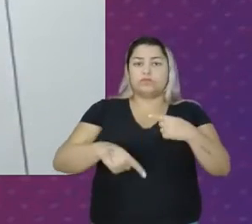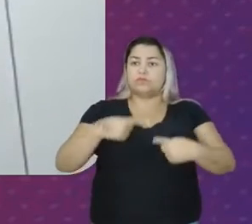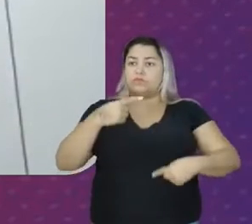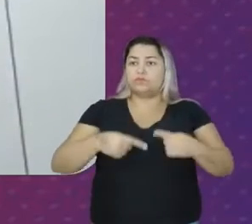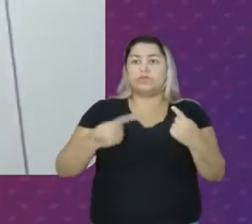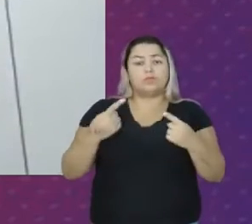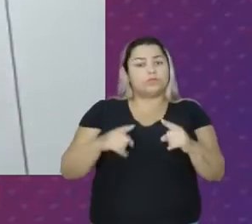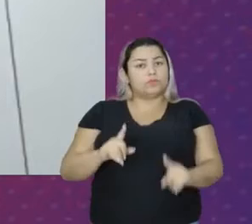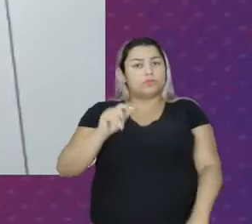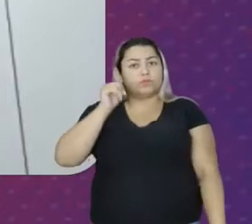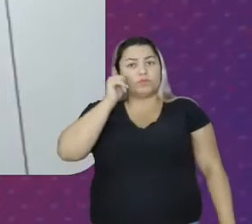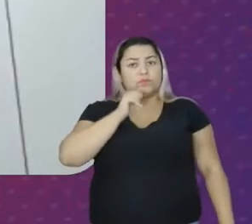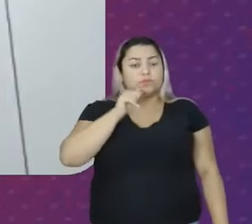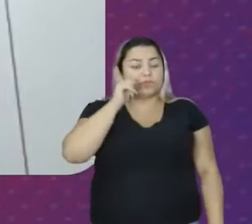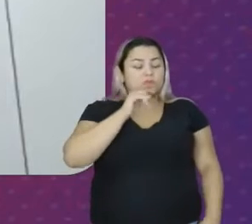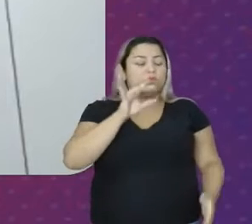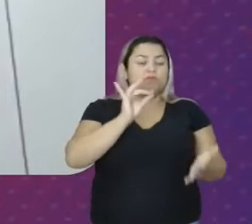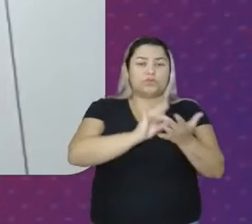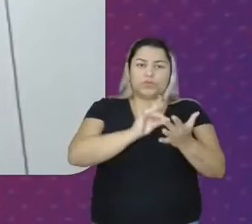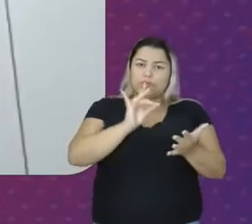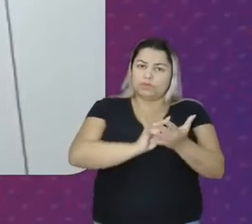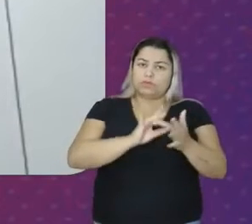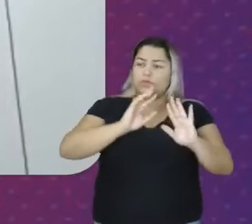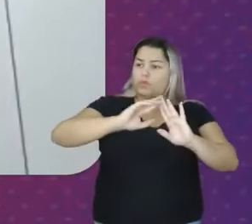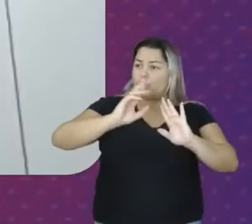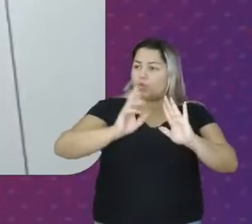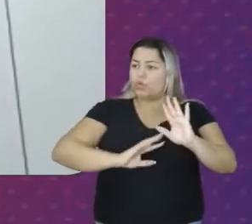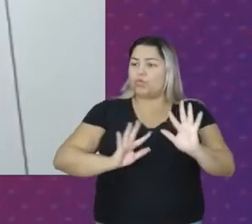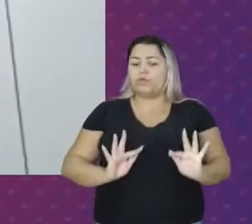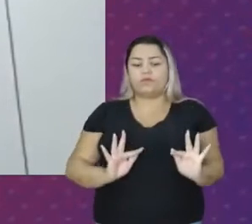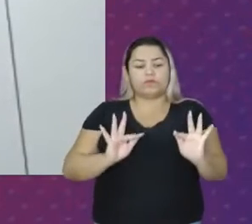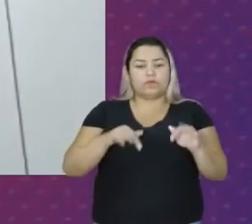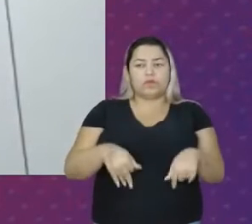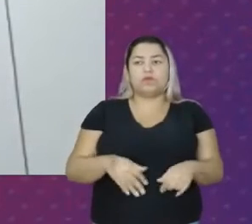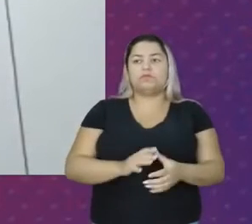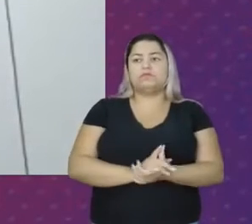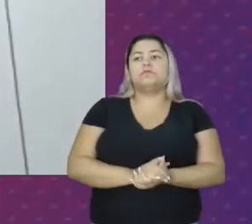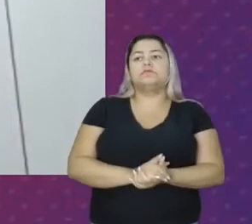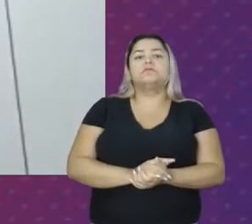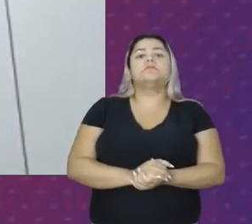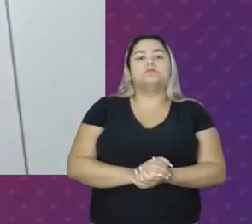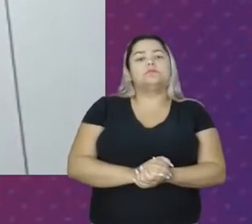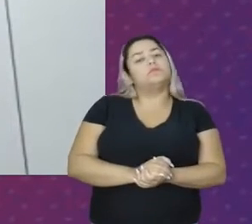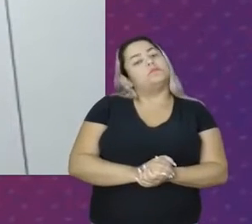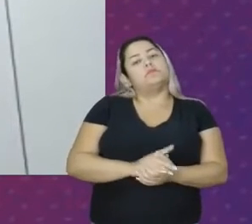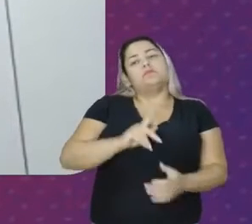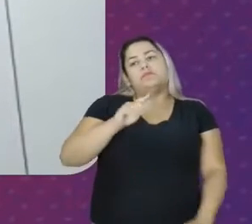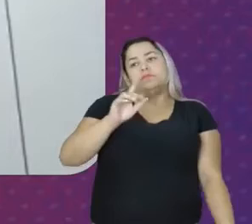contra as mulheres, e, claro, também o seu relatório final. Então, esse